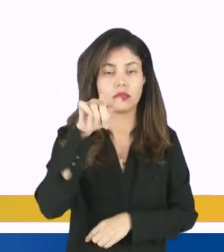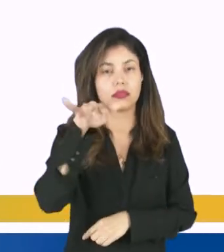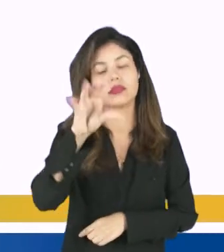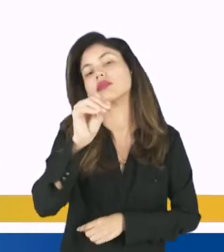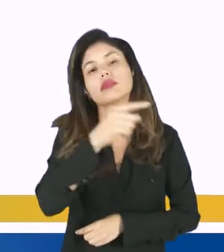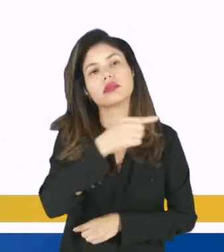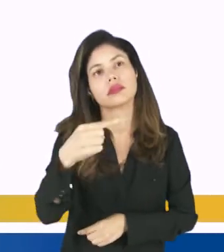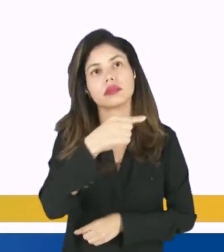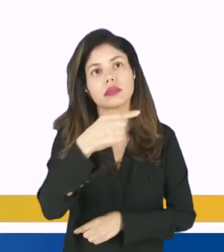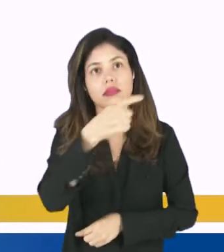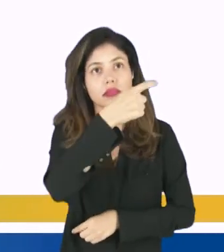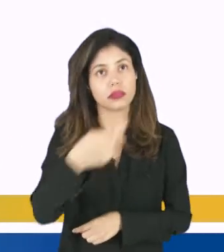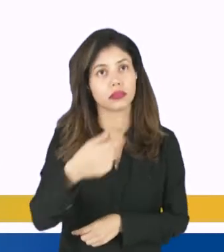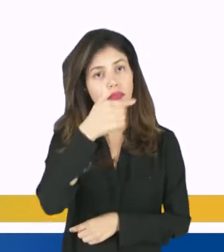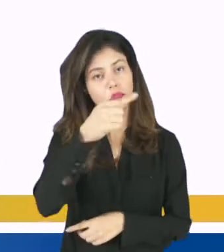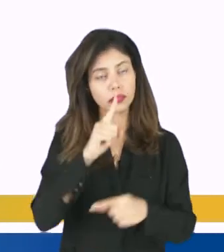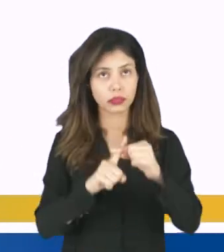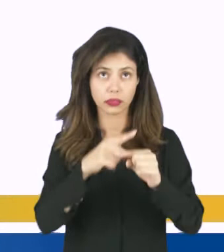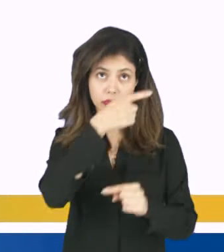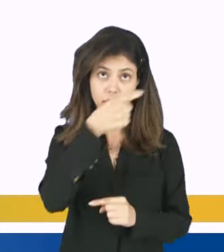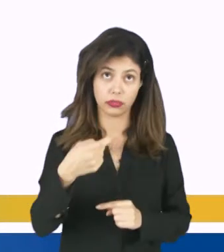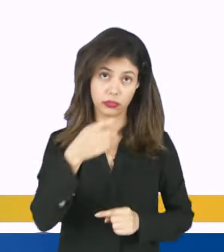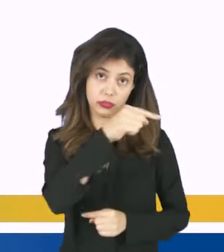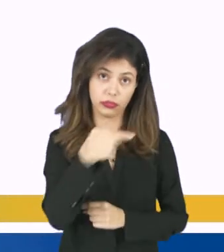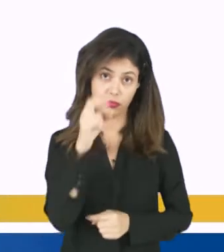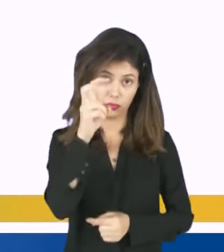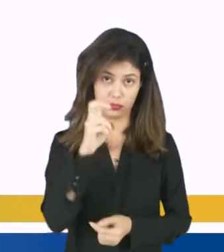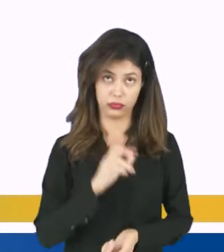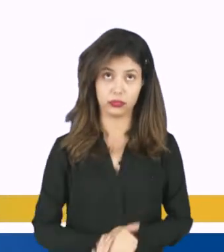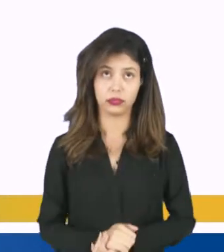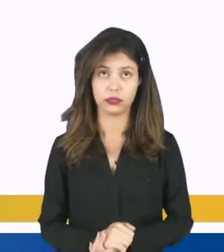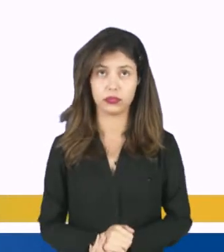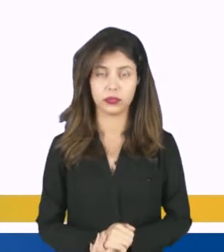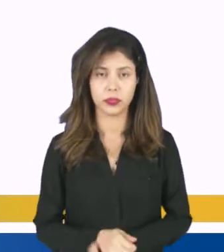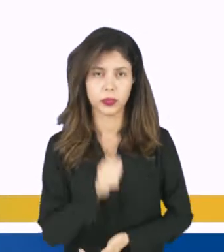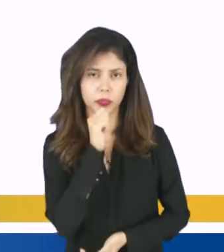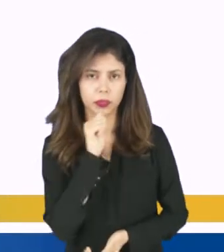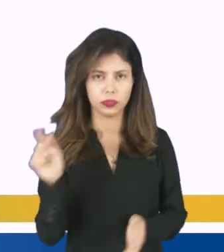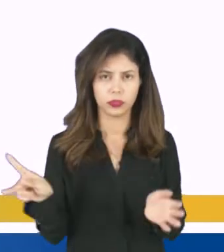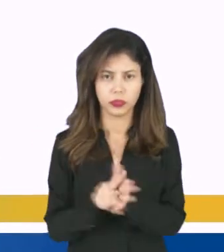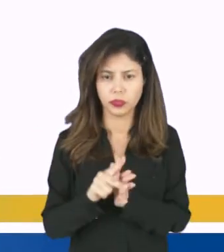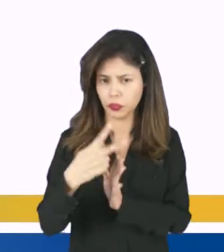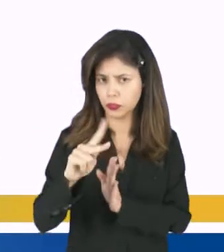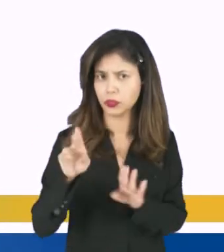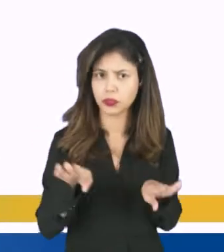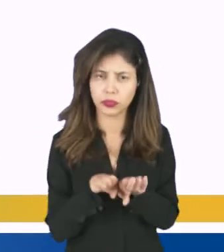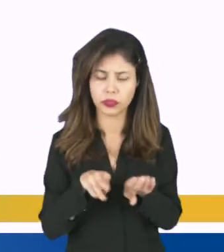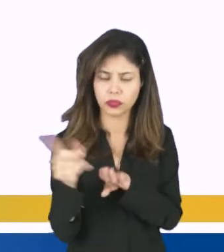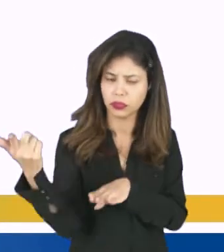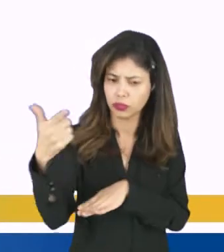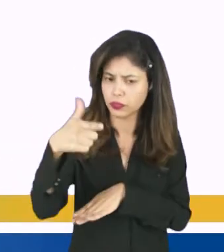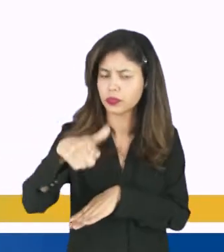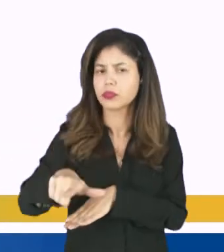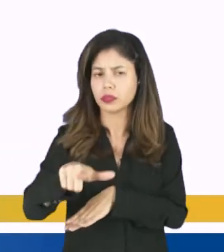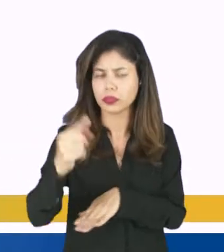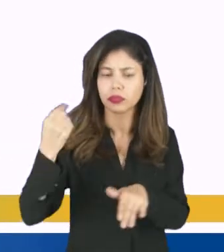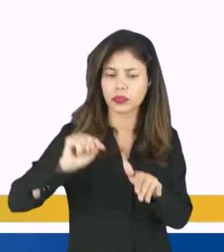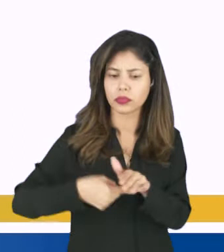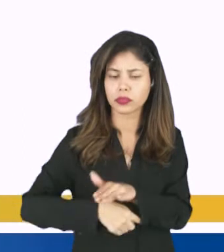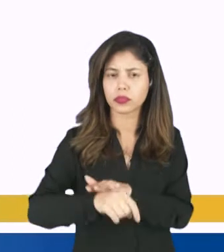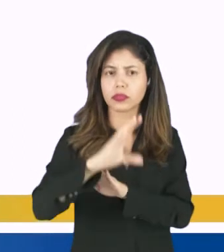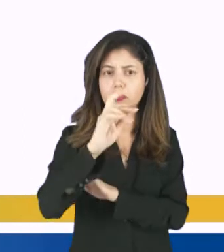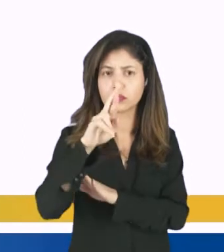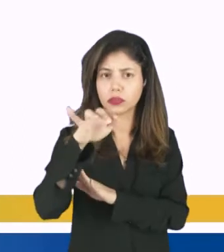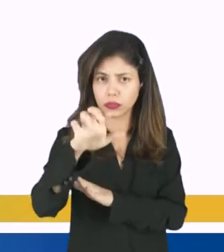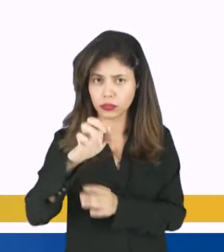E que a P de 1, quando você for substituir no polinômio, ficará da seguinte maneira. P de